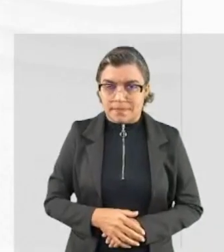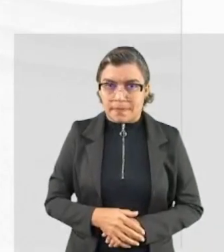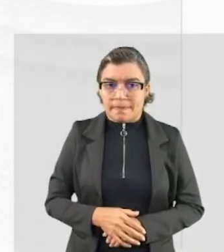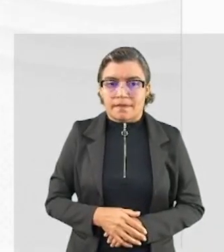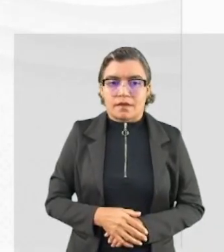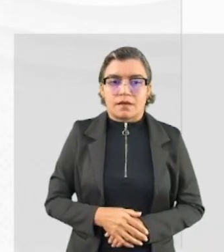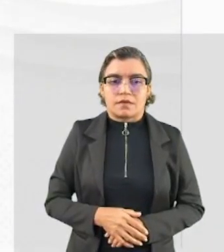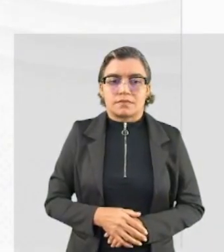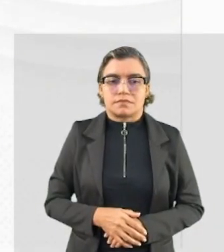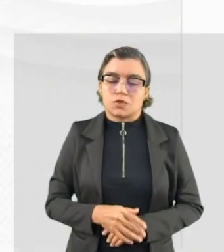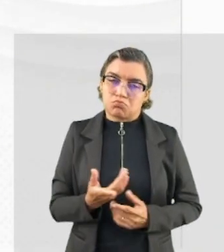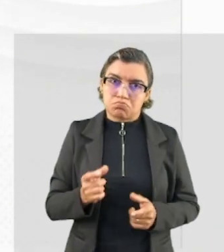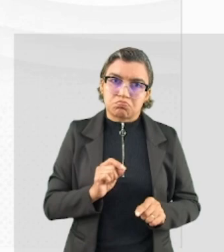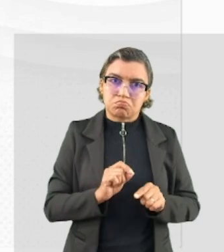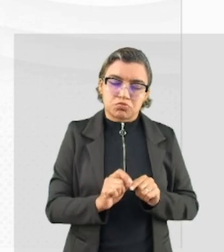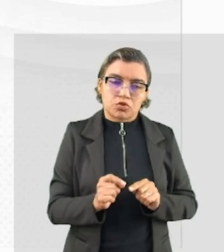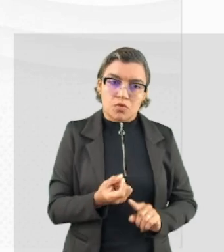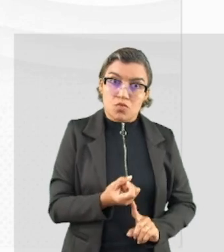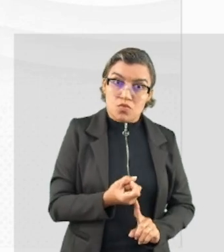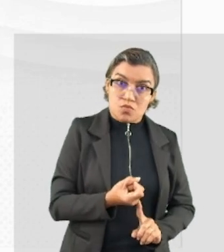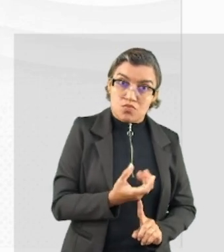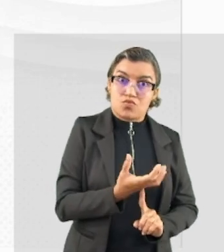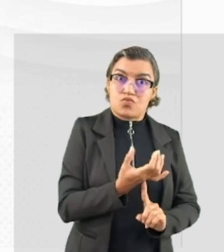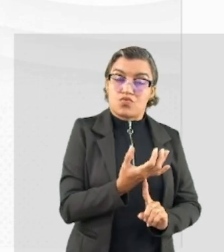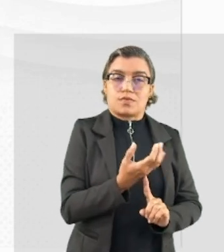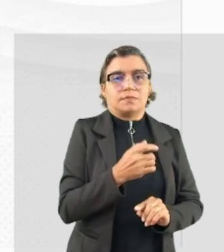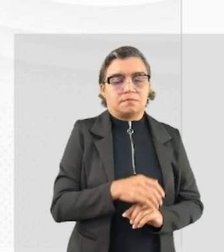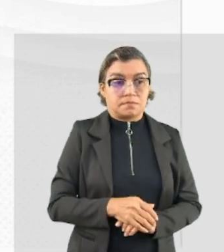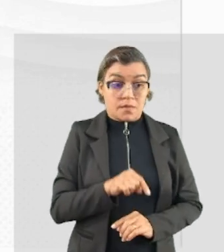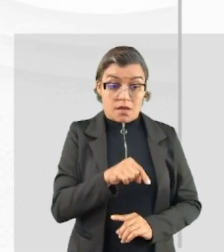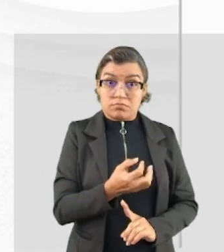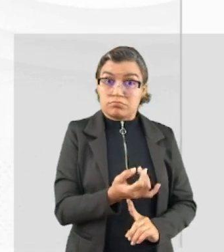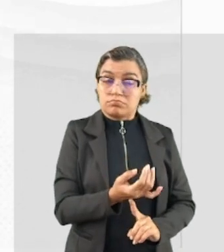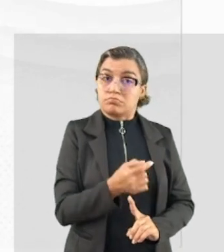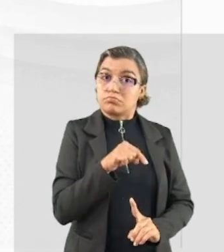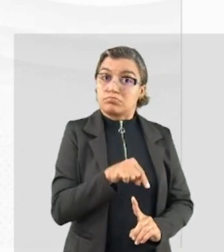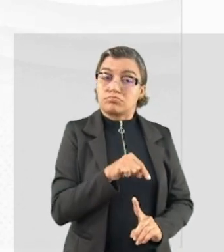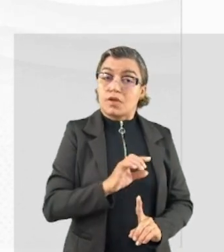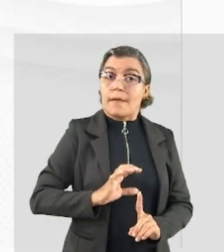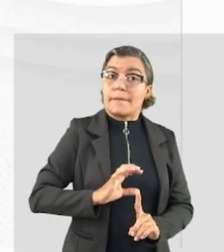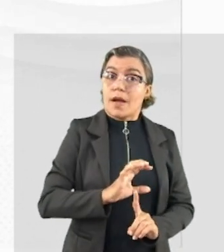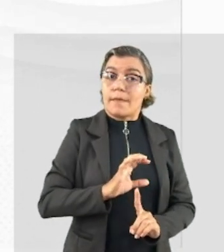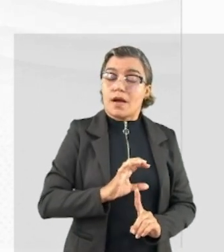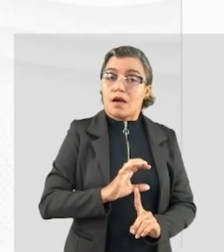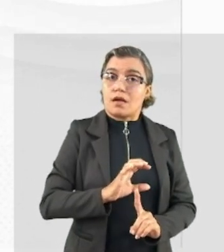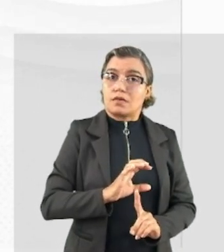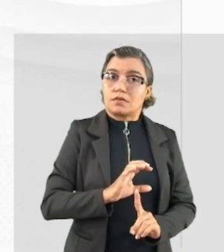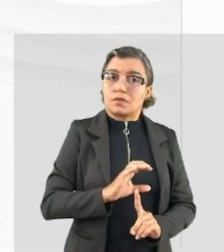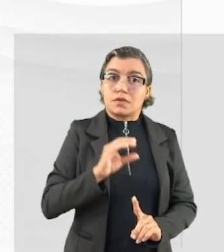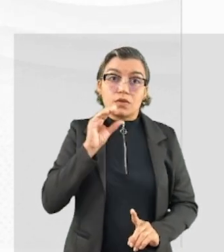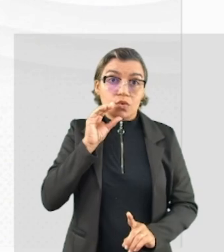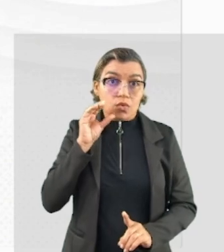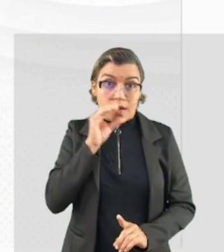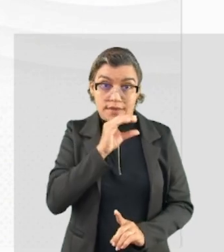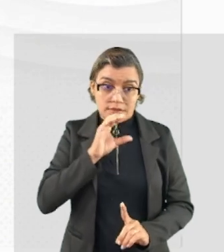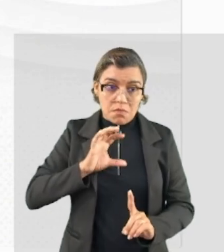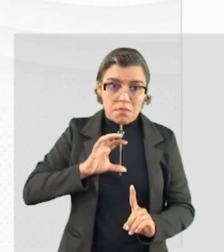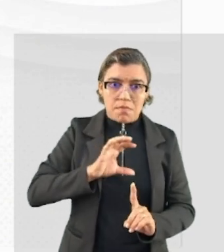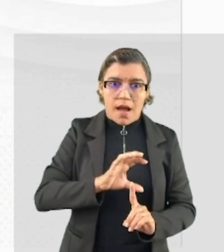Essa chama aqui, eu liguei essa chama, né? Essa chama vai aquecer a temperatura da